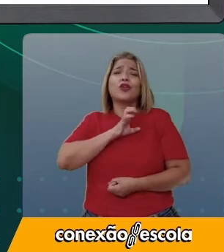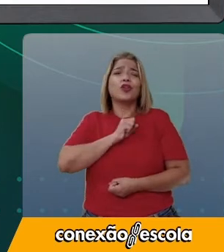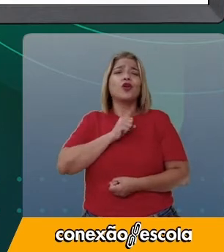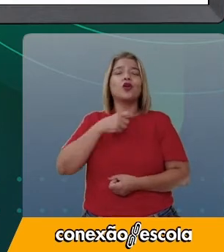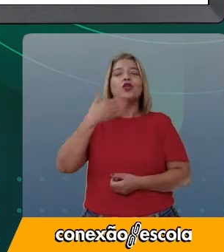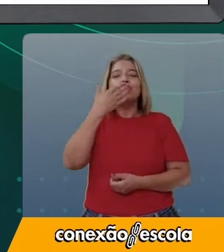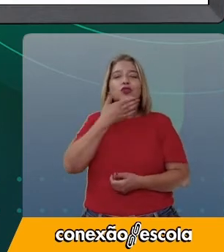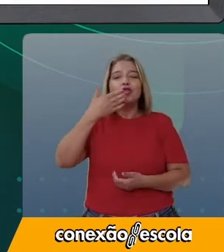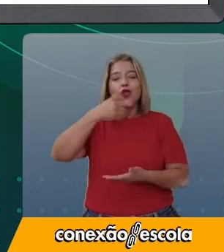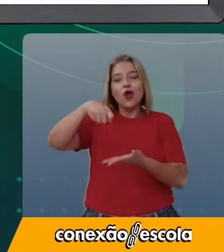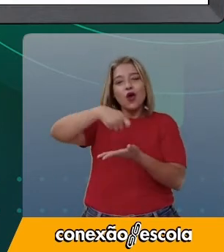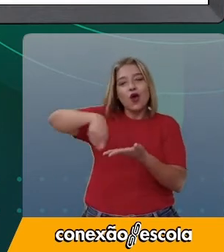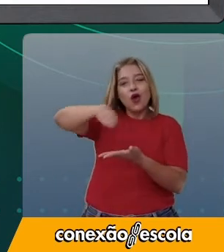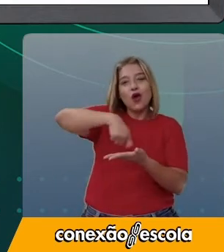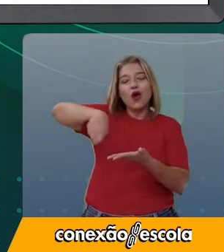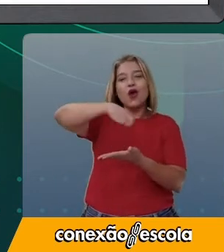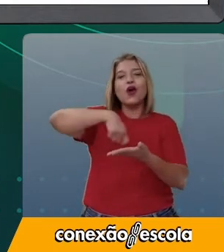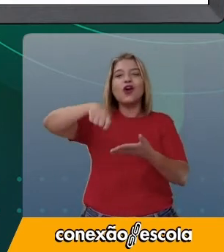doces